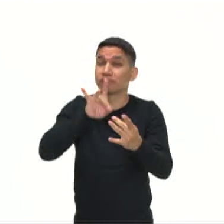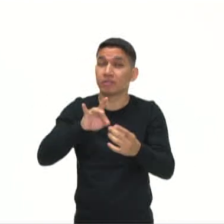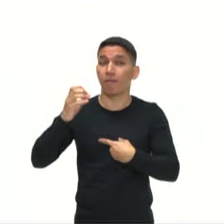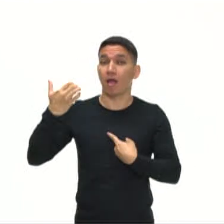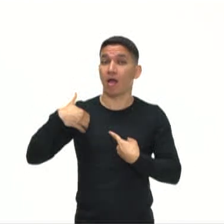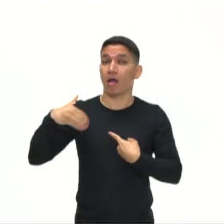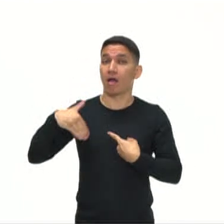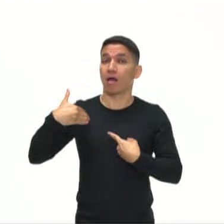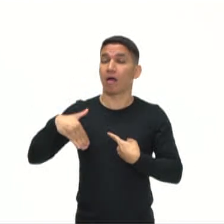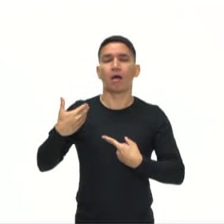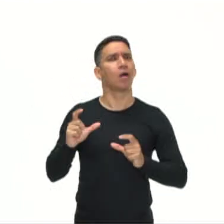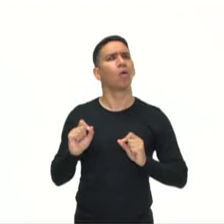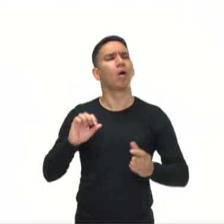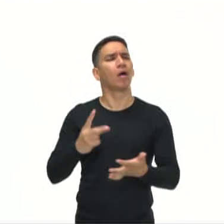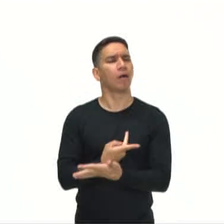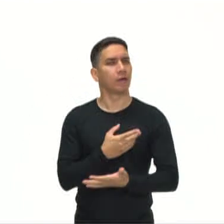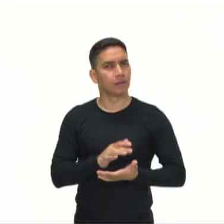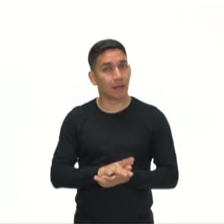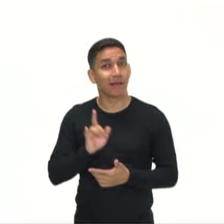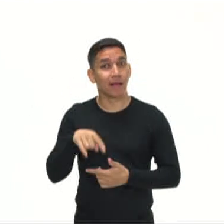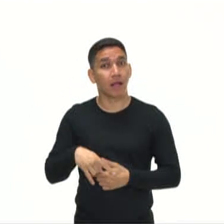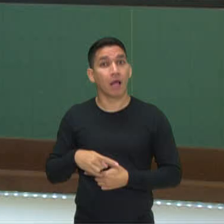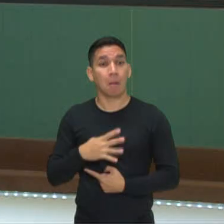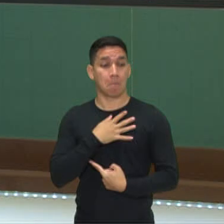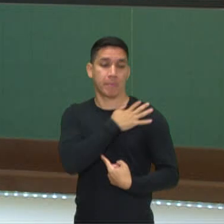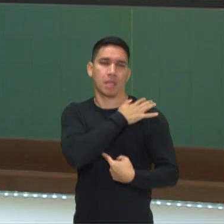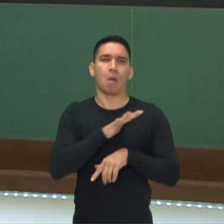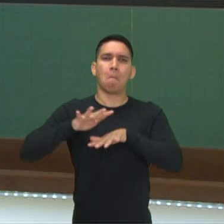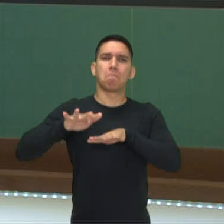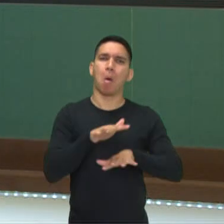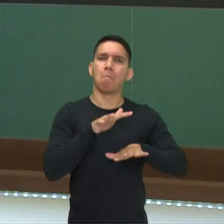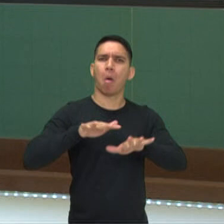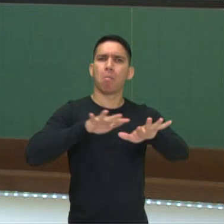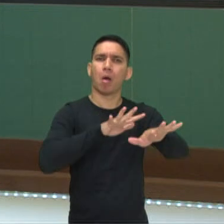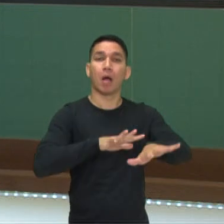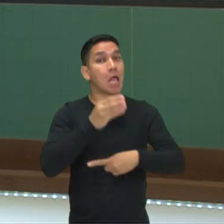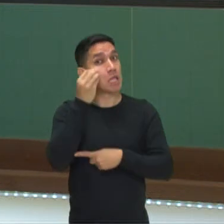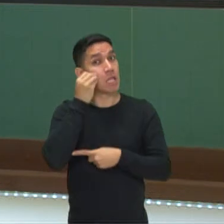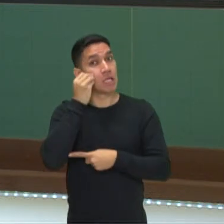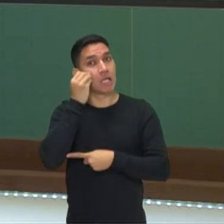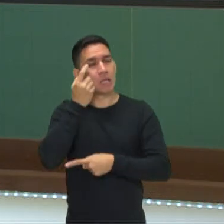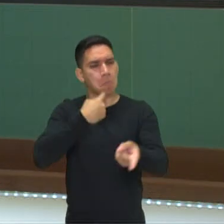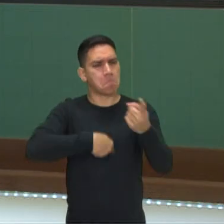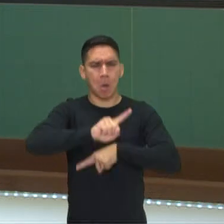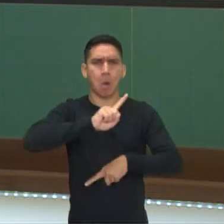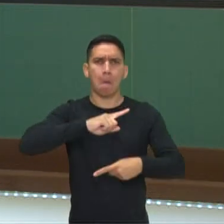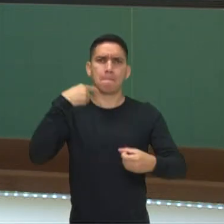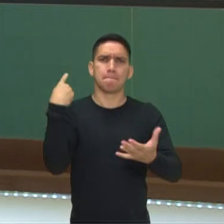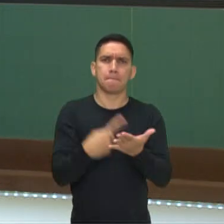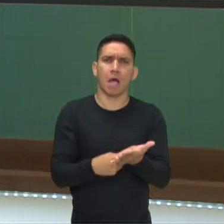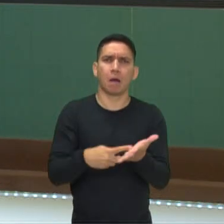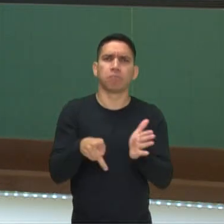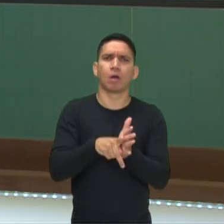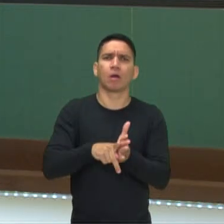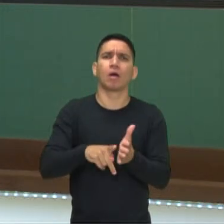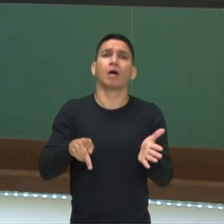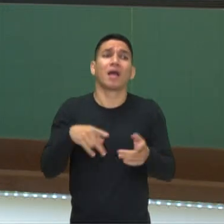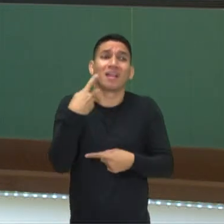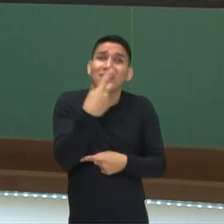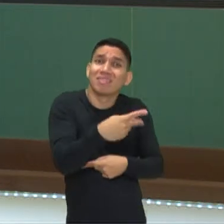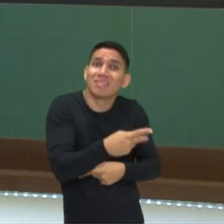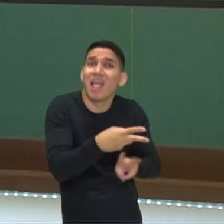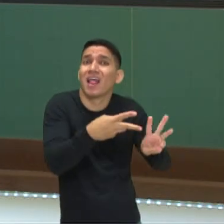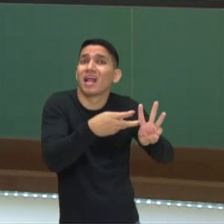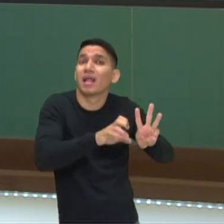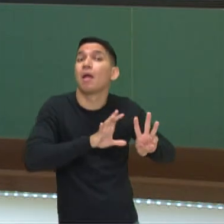que foram essas campanhas? Foram expedições militares que buscavam civilizar o território que era pertencente aos indígenas.